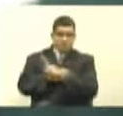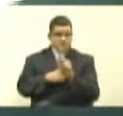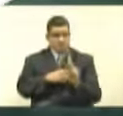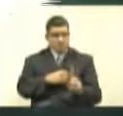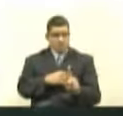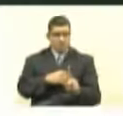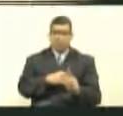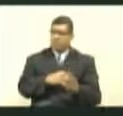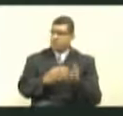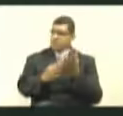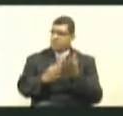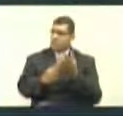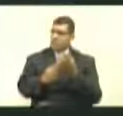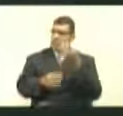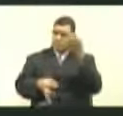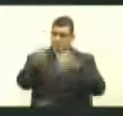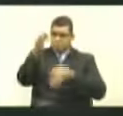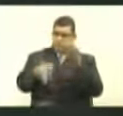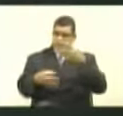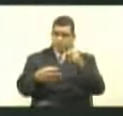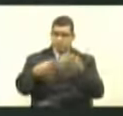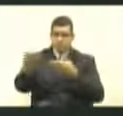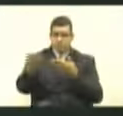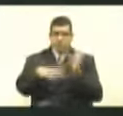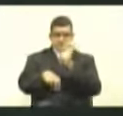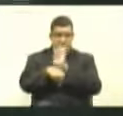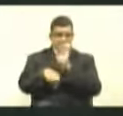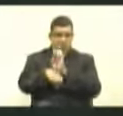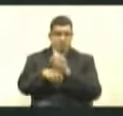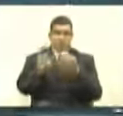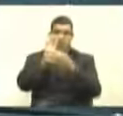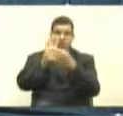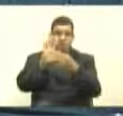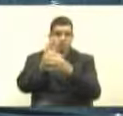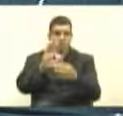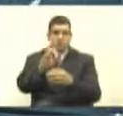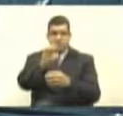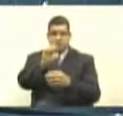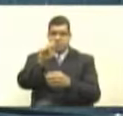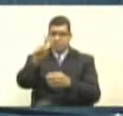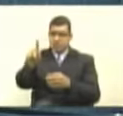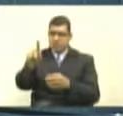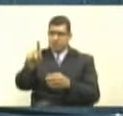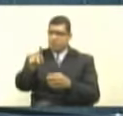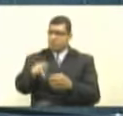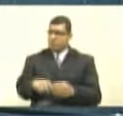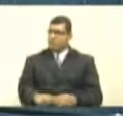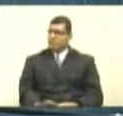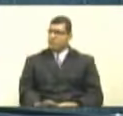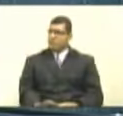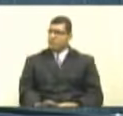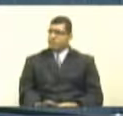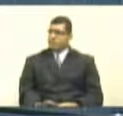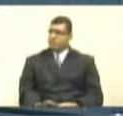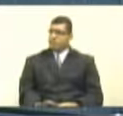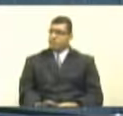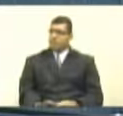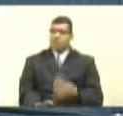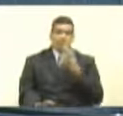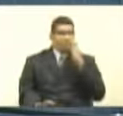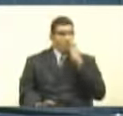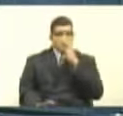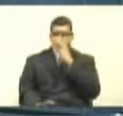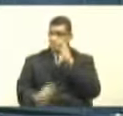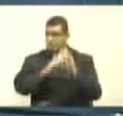professores que ajuizaram ações contra o Estado questionando as suas aposentadorias. E pasme, deputado